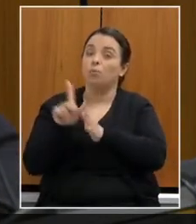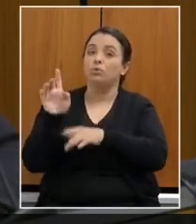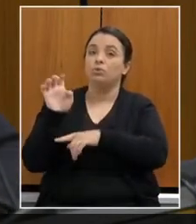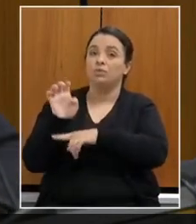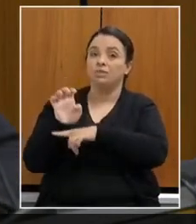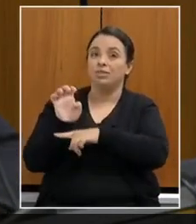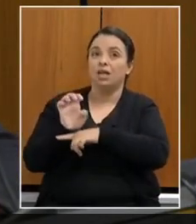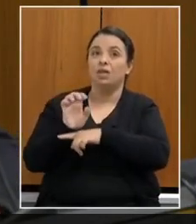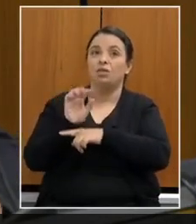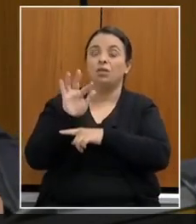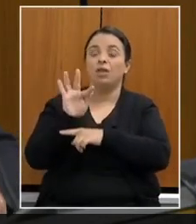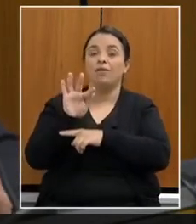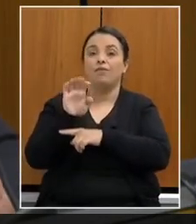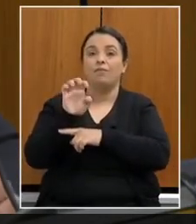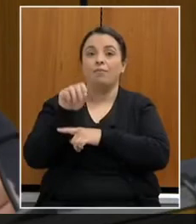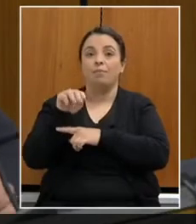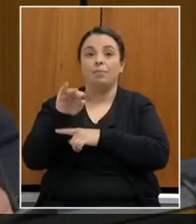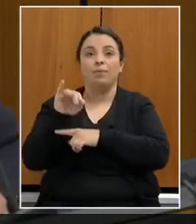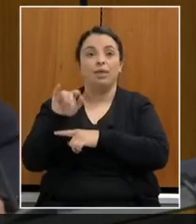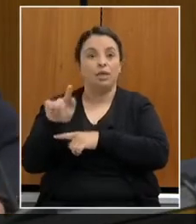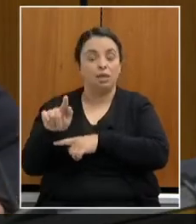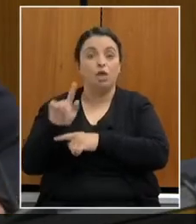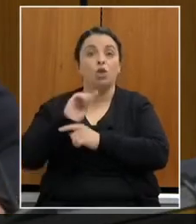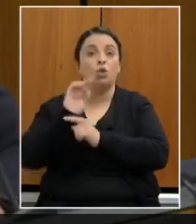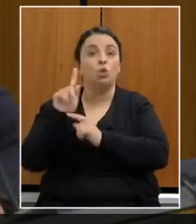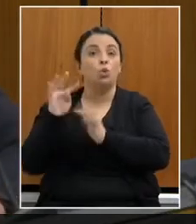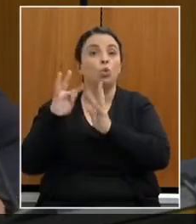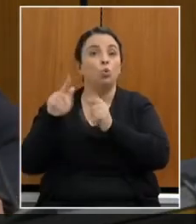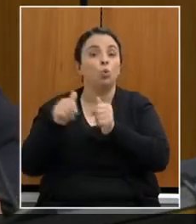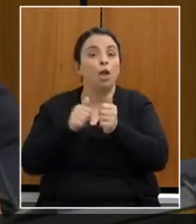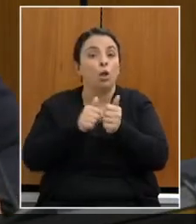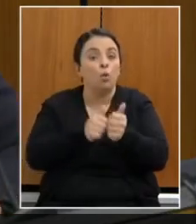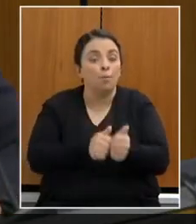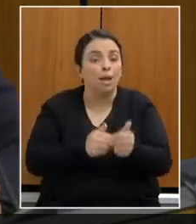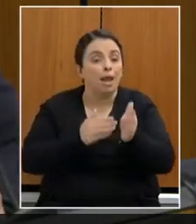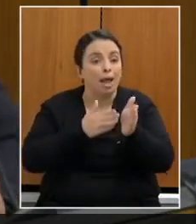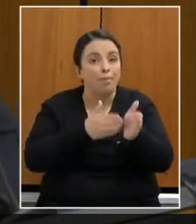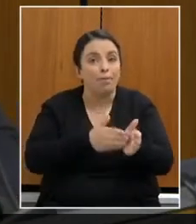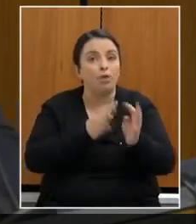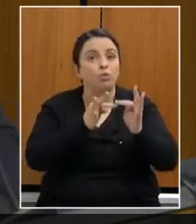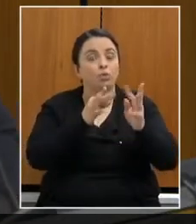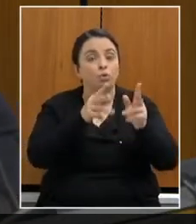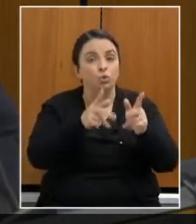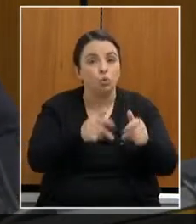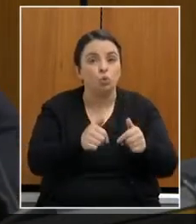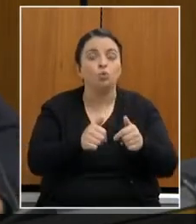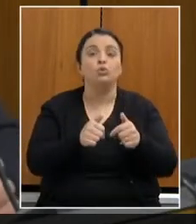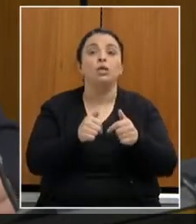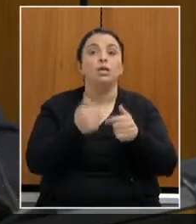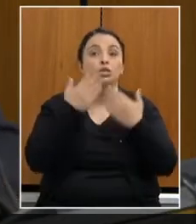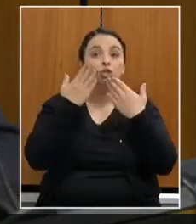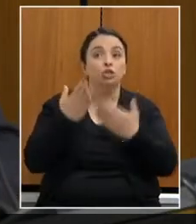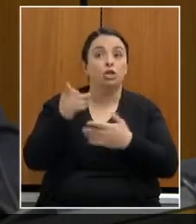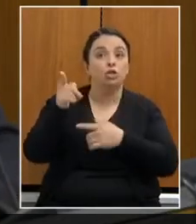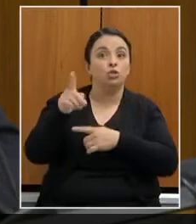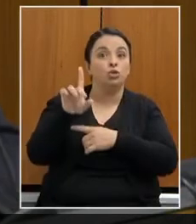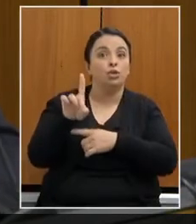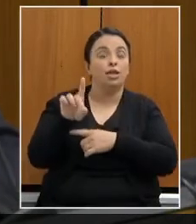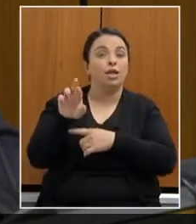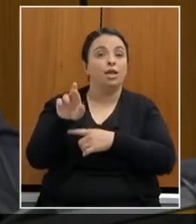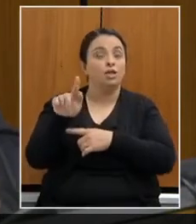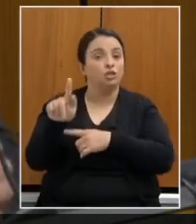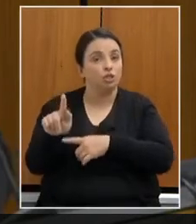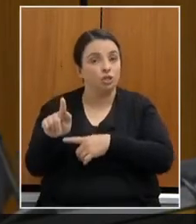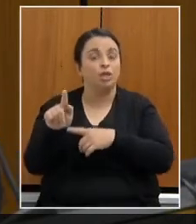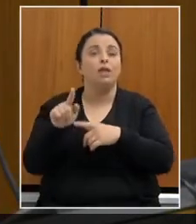todo o acompanhamento dos indicadores diante do DRG que é um utilizado